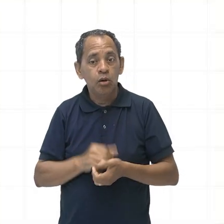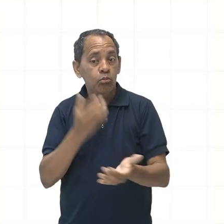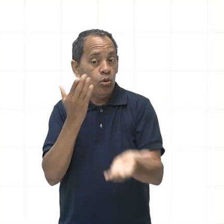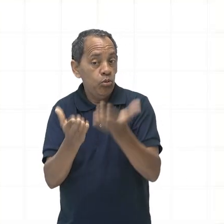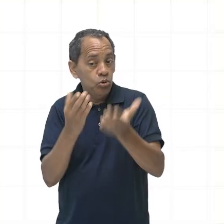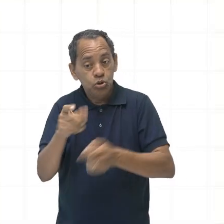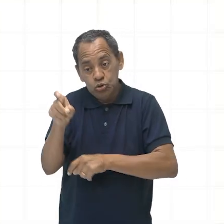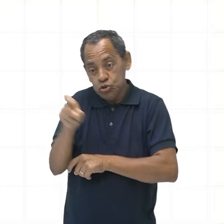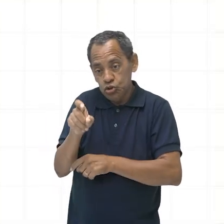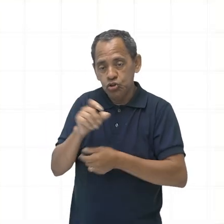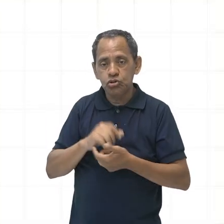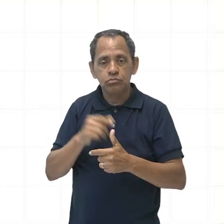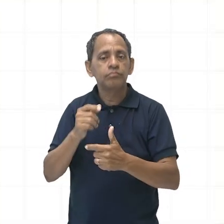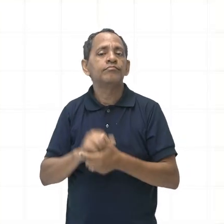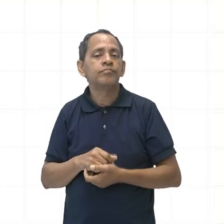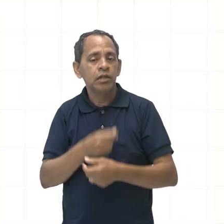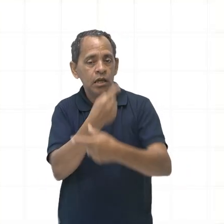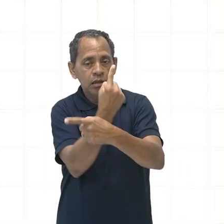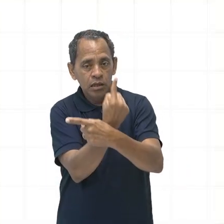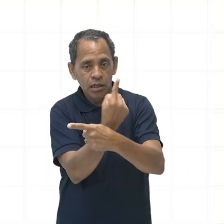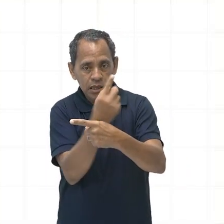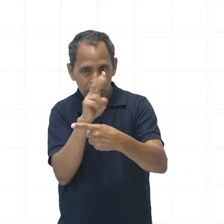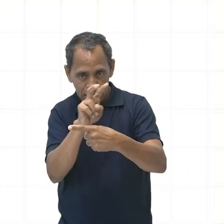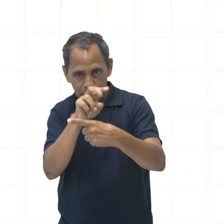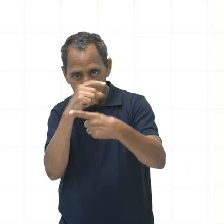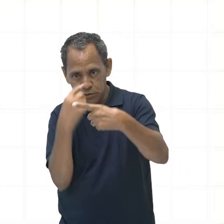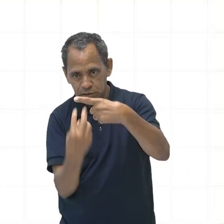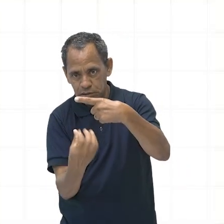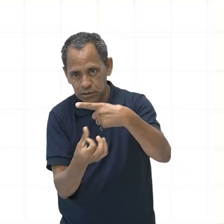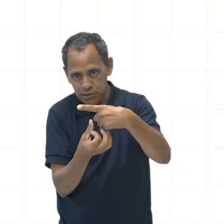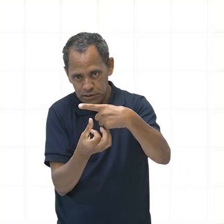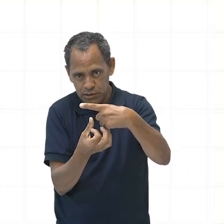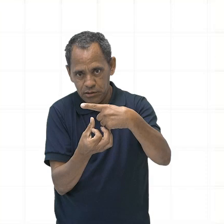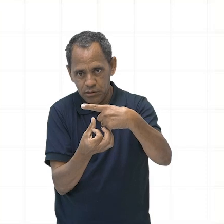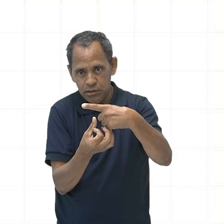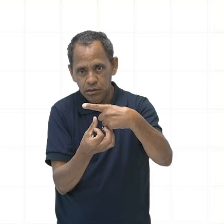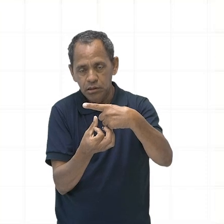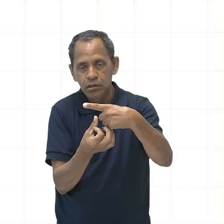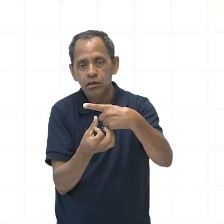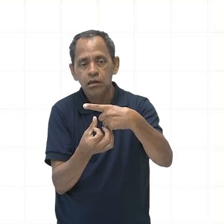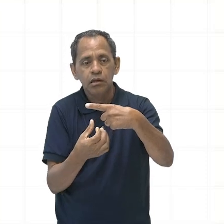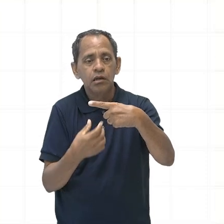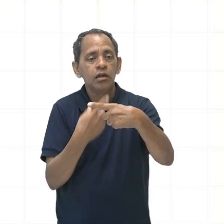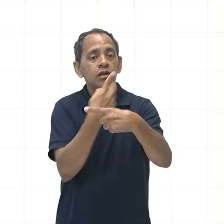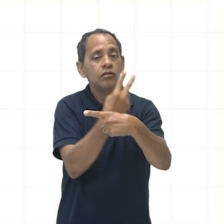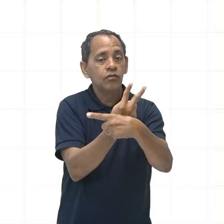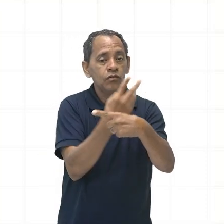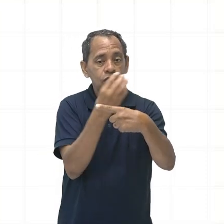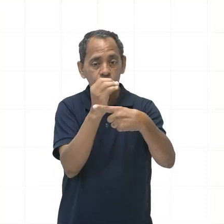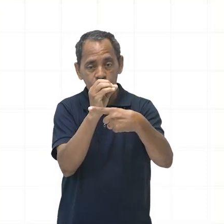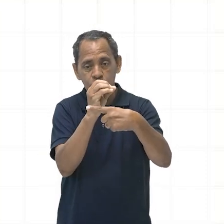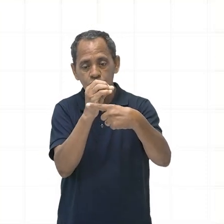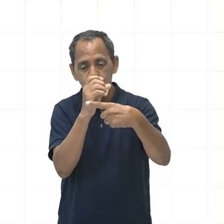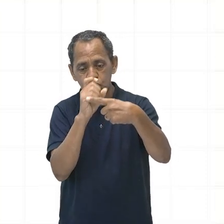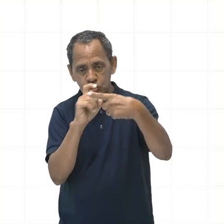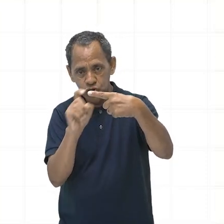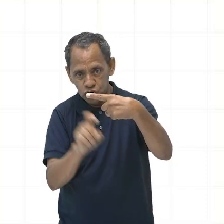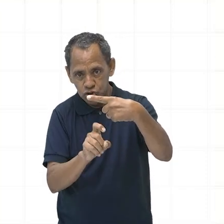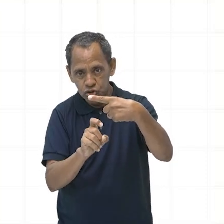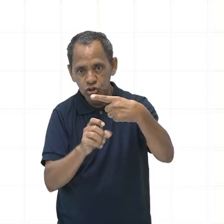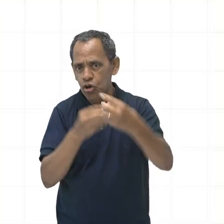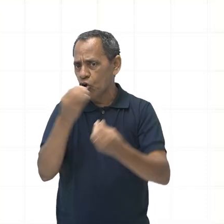a divisão de 15 para 6 e vou fazer a divisão de 20 para x. Mas agora, como é que eu